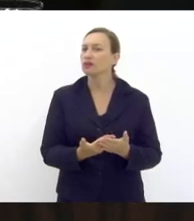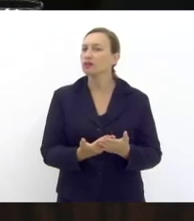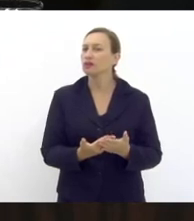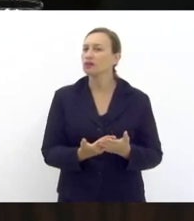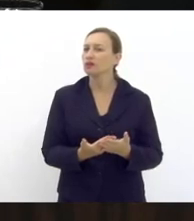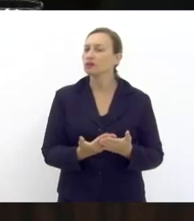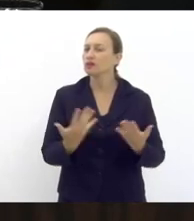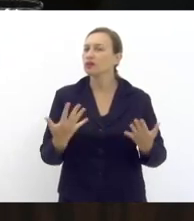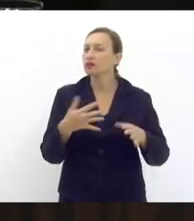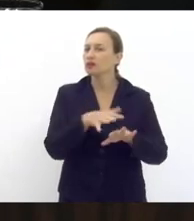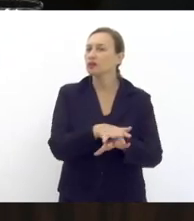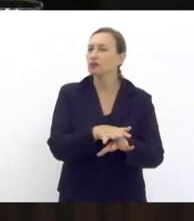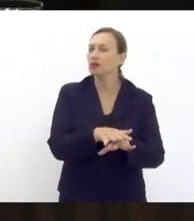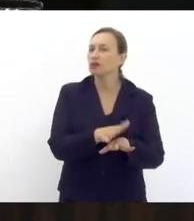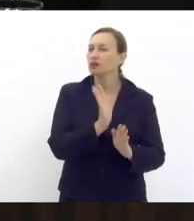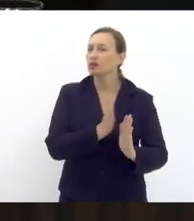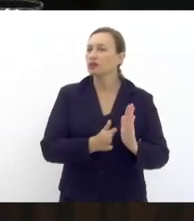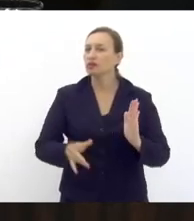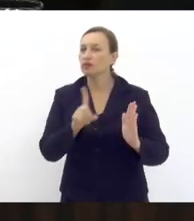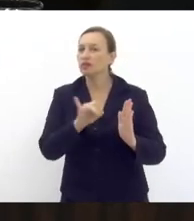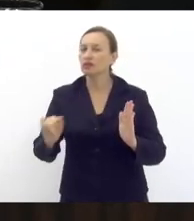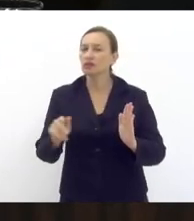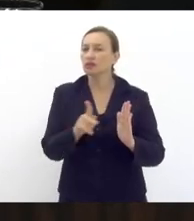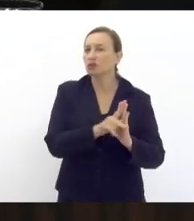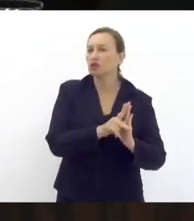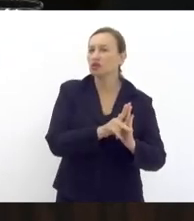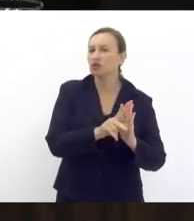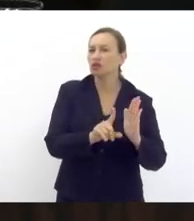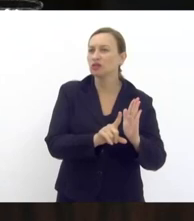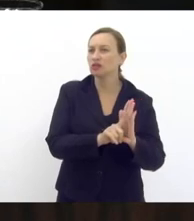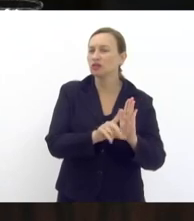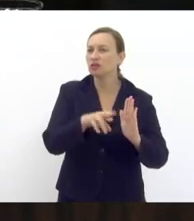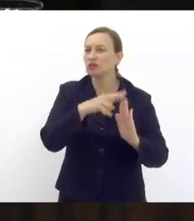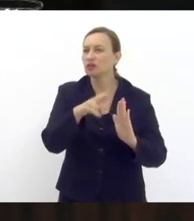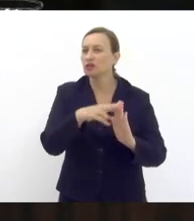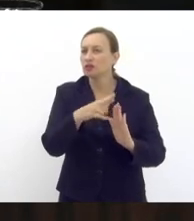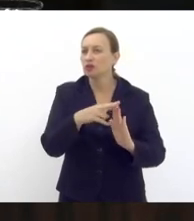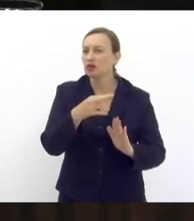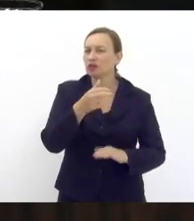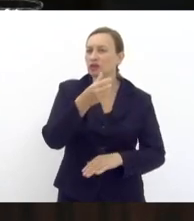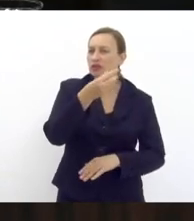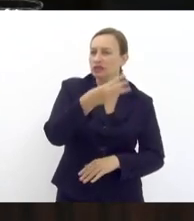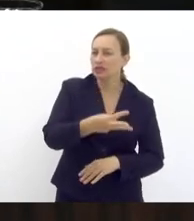Requer a inclusão na ordem do dia o projeto de resolução número